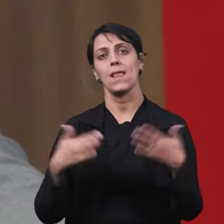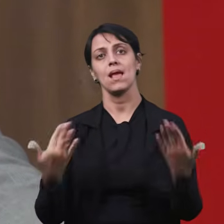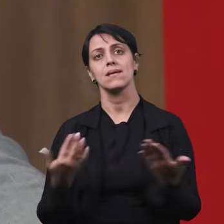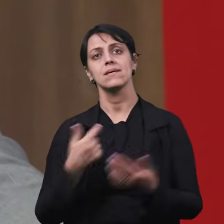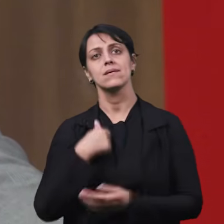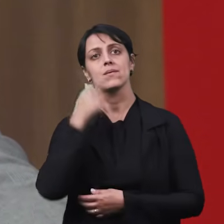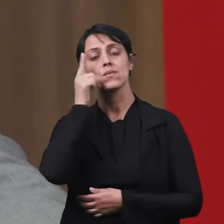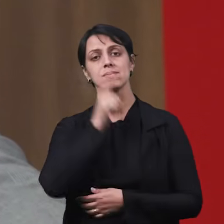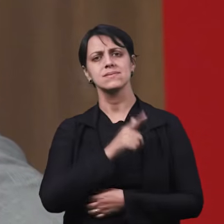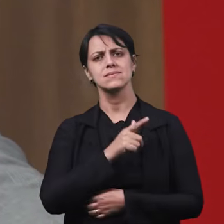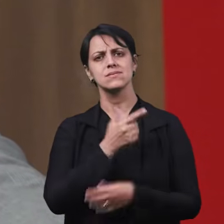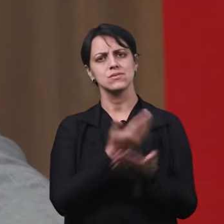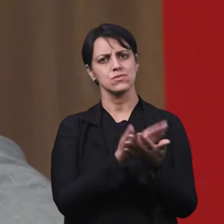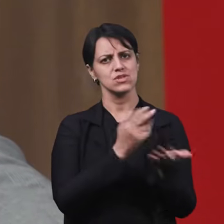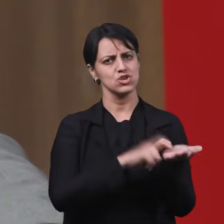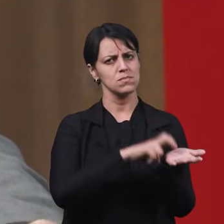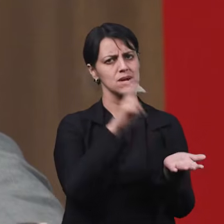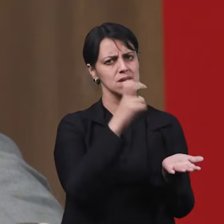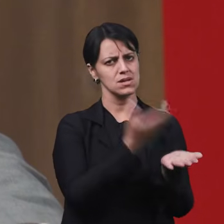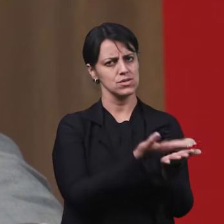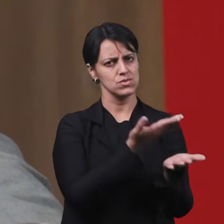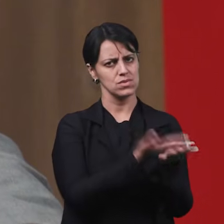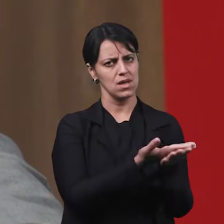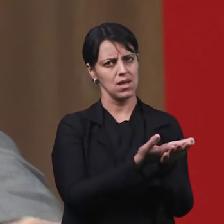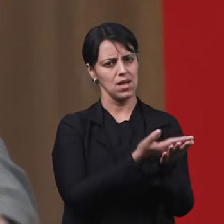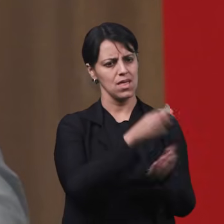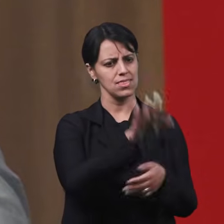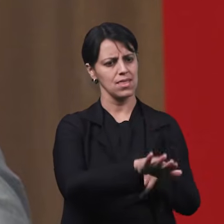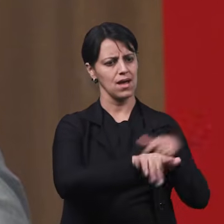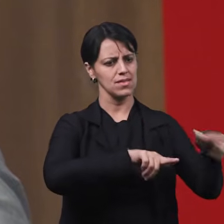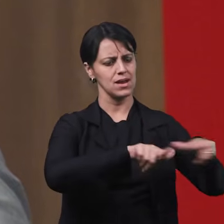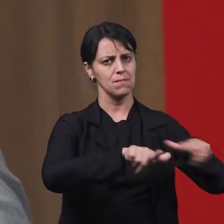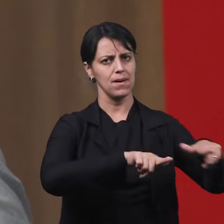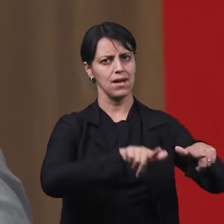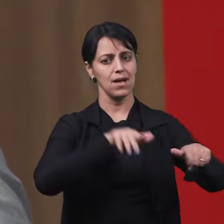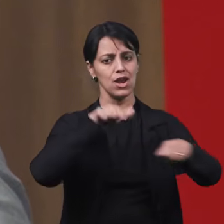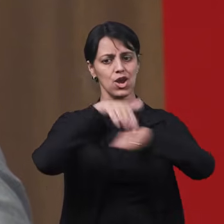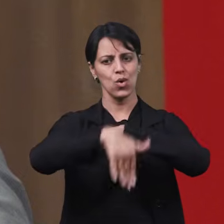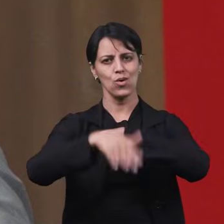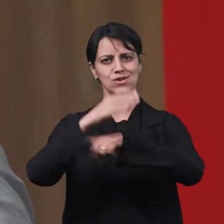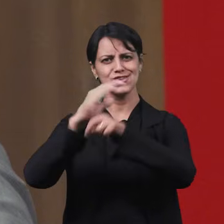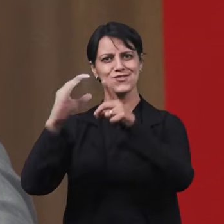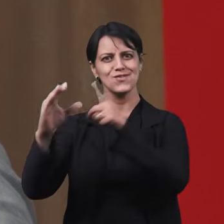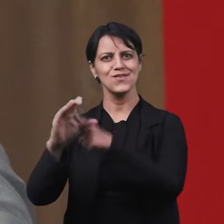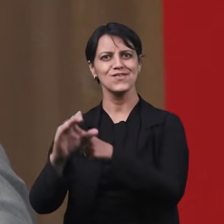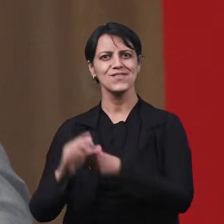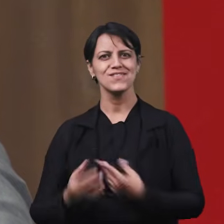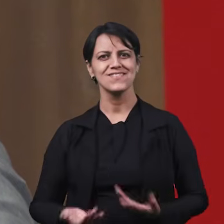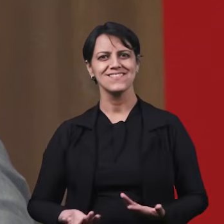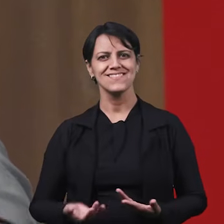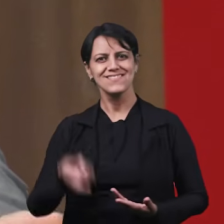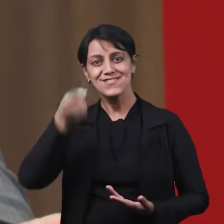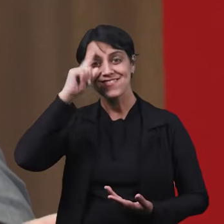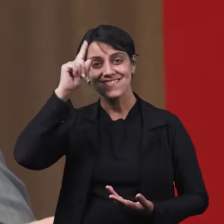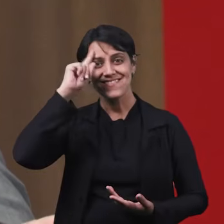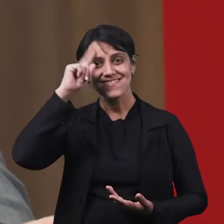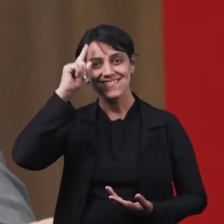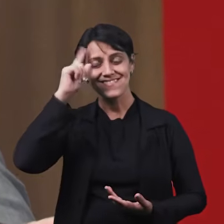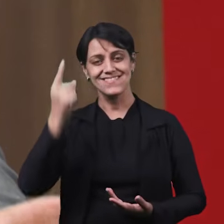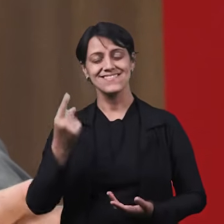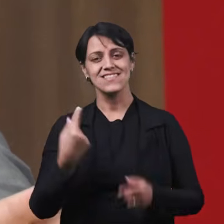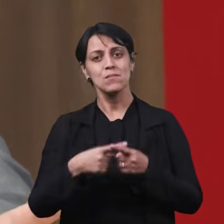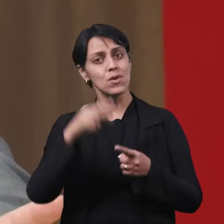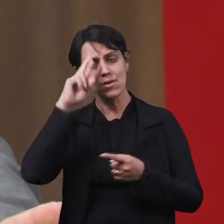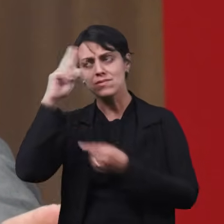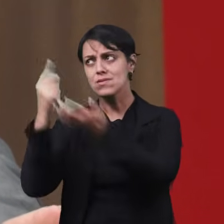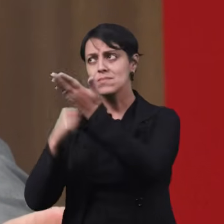consegui estudar pela manhã, trabalhar à tarde e não deixei de participar dos cultos diários. O Senhor abriu uma porta,